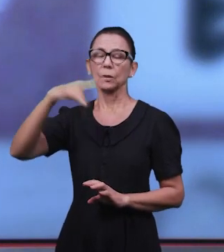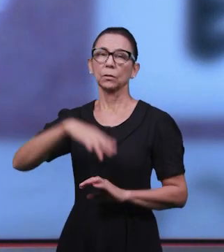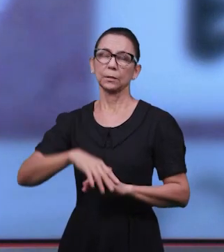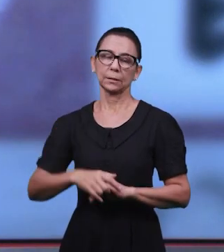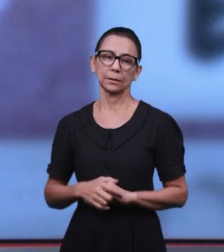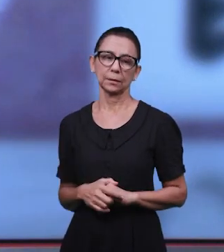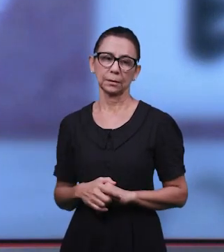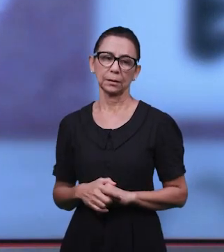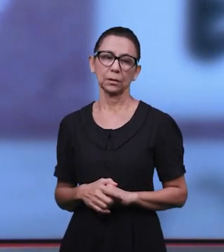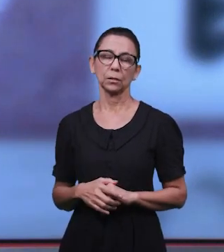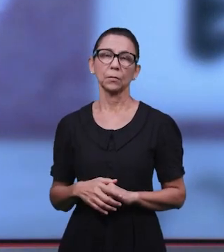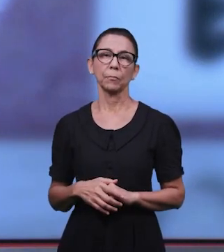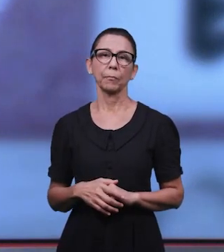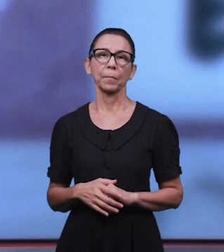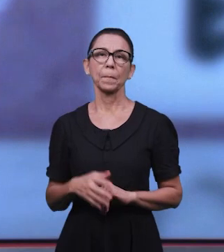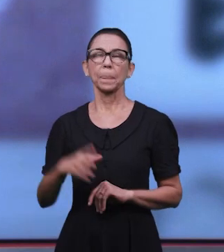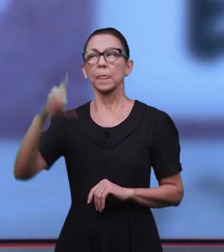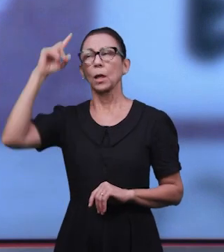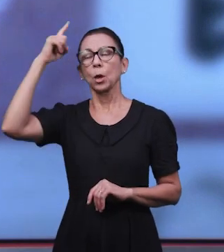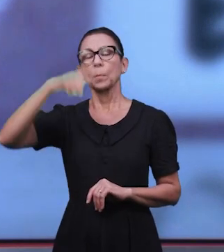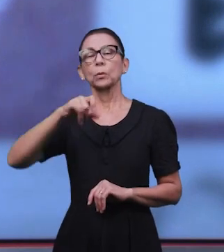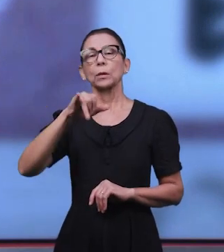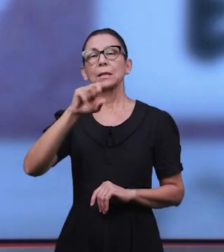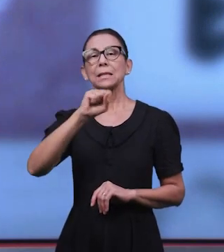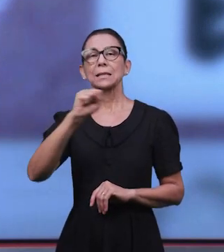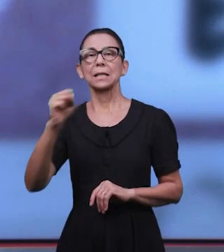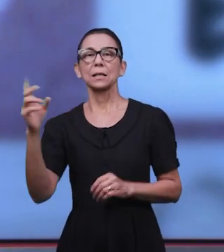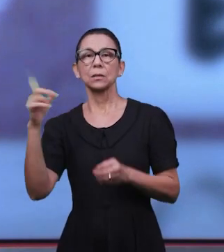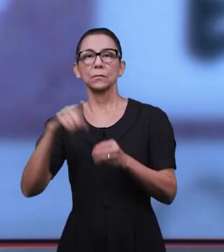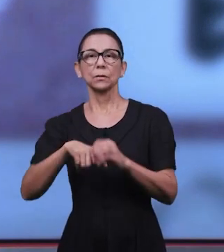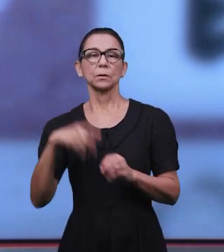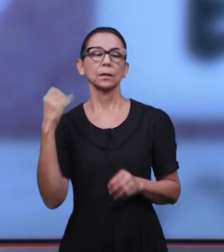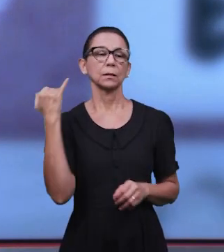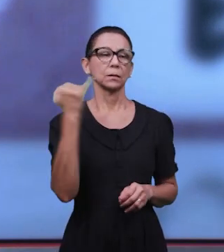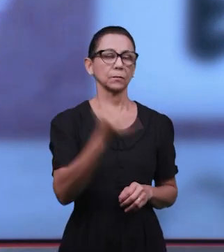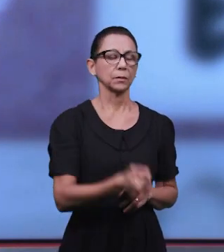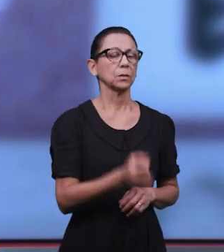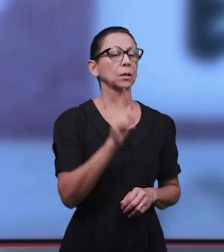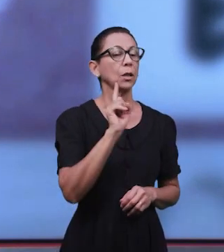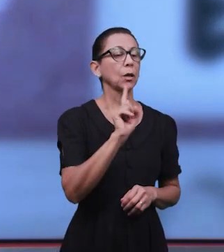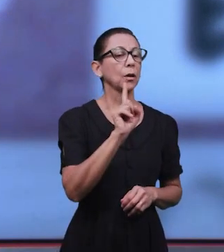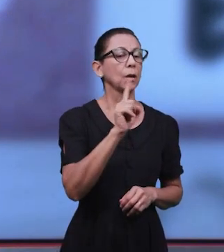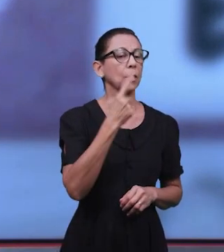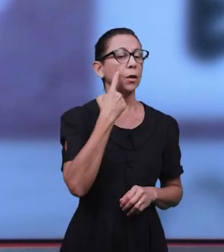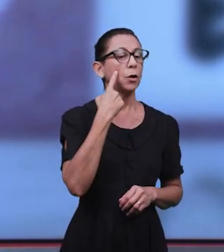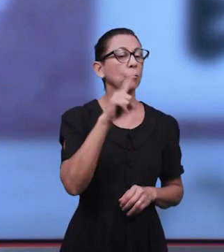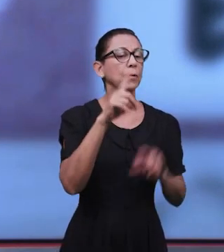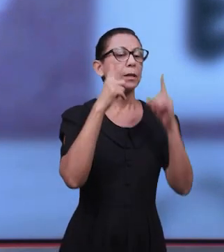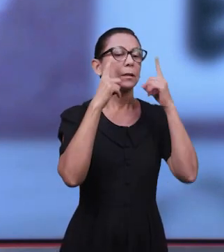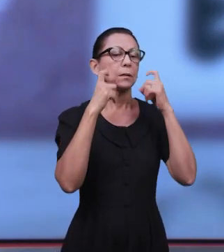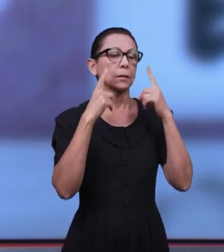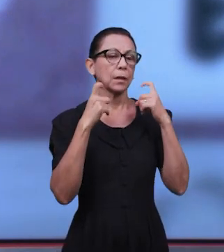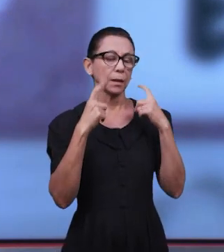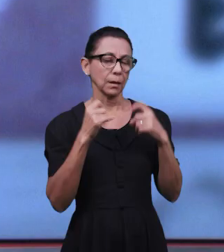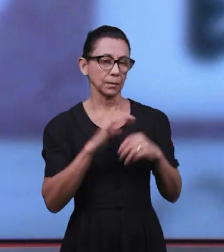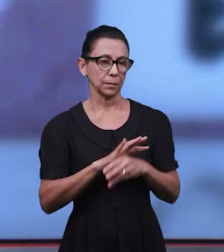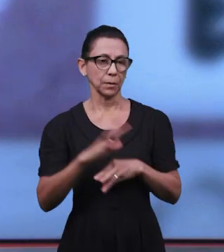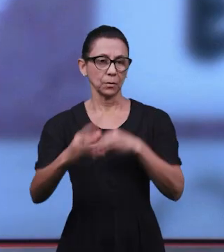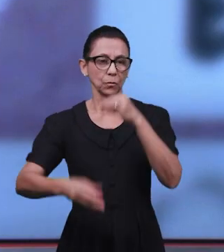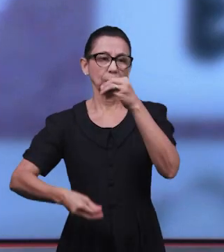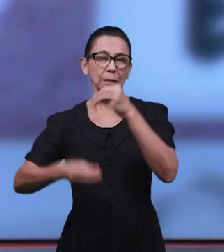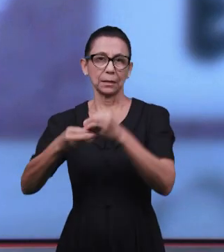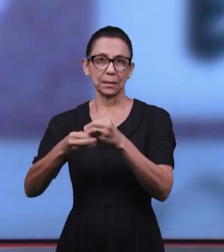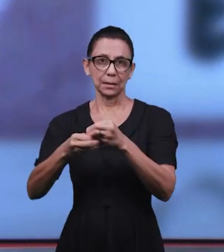dizer: ouvi a tua oração, vi as tuas lágrimas e eis que te acrescentarei aos teus dias